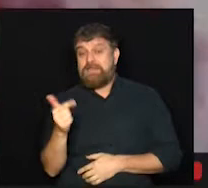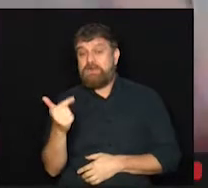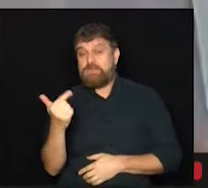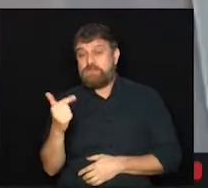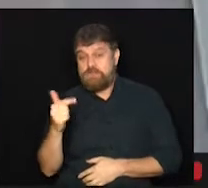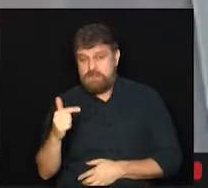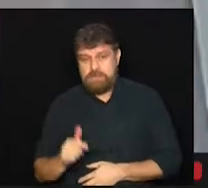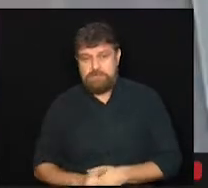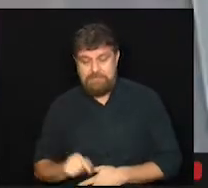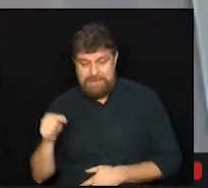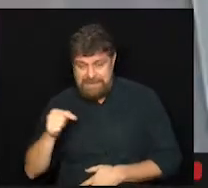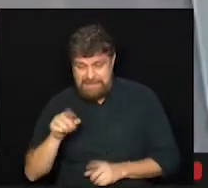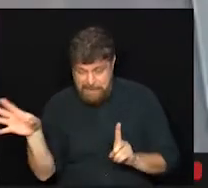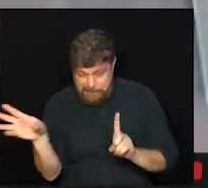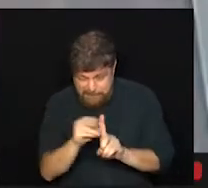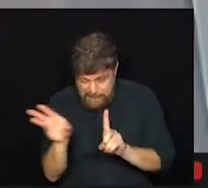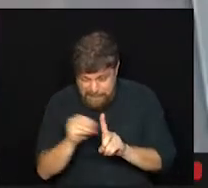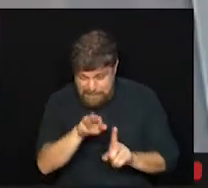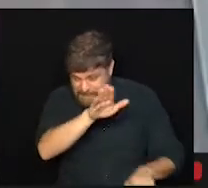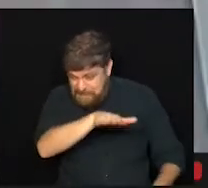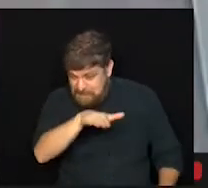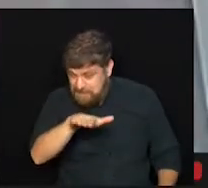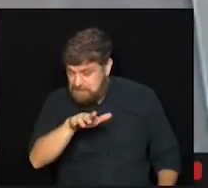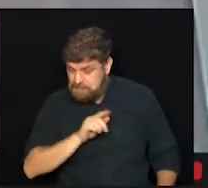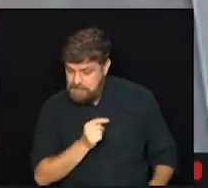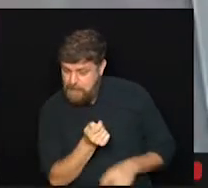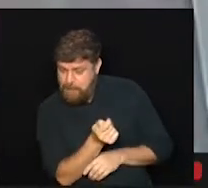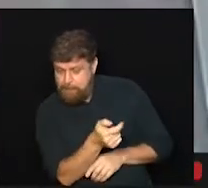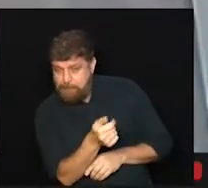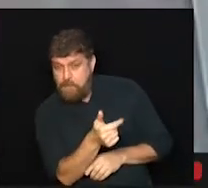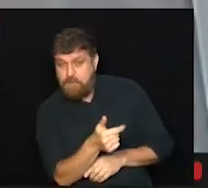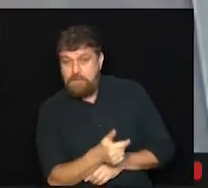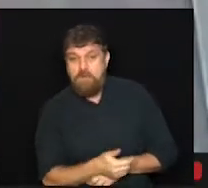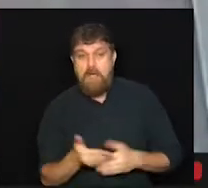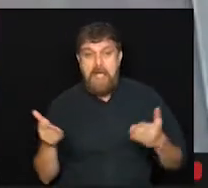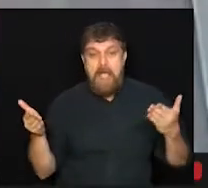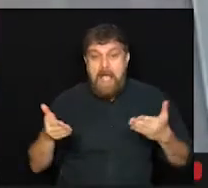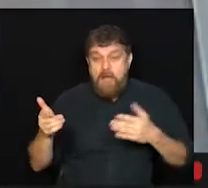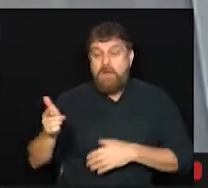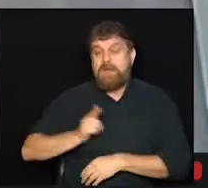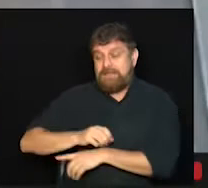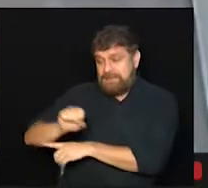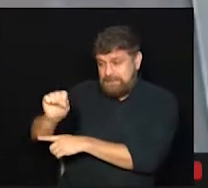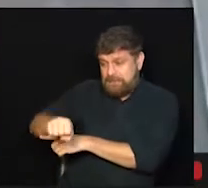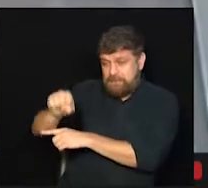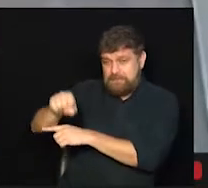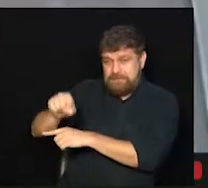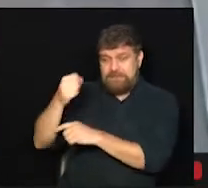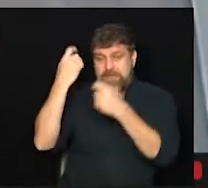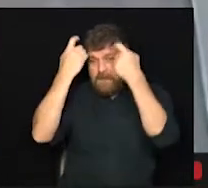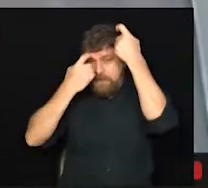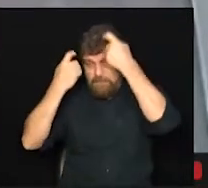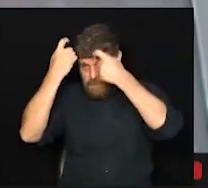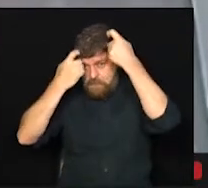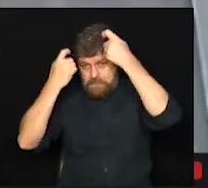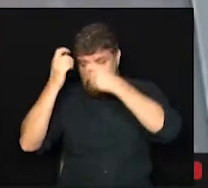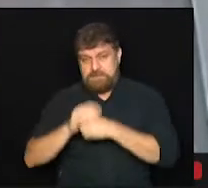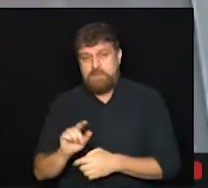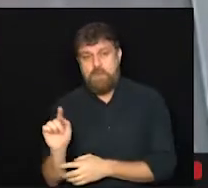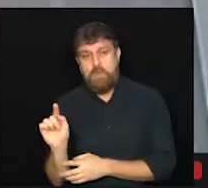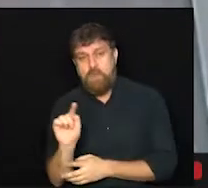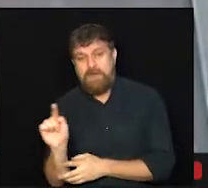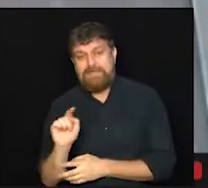elas fossem acometidas, bastante acometidas. Mas existe sim a preocupação com